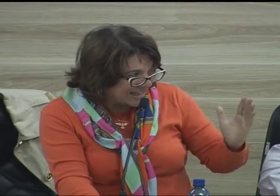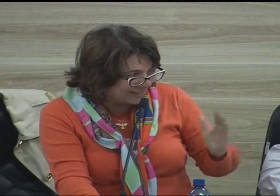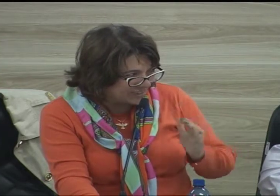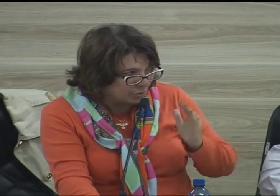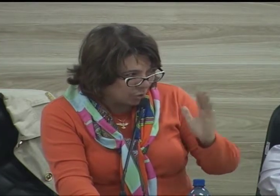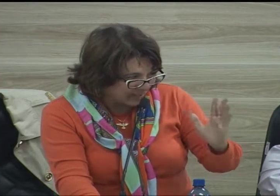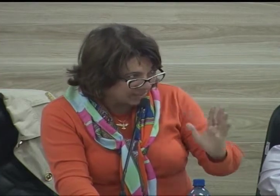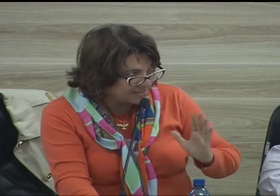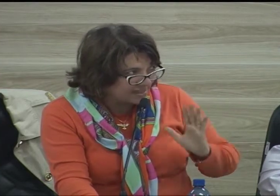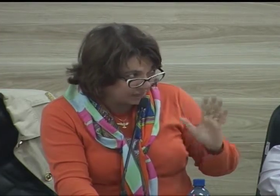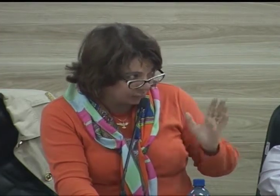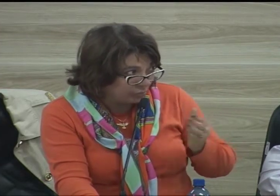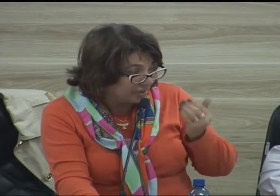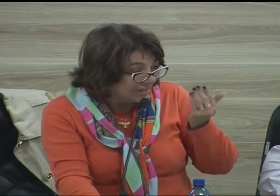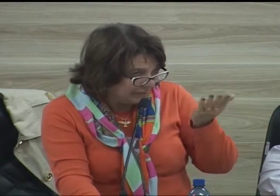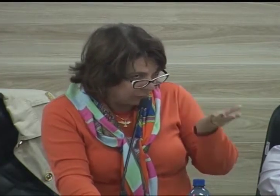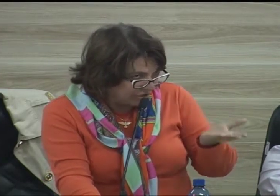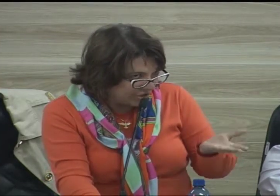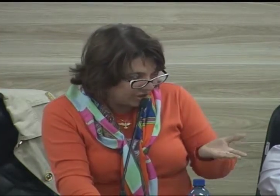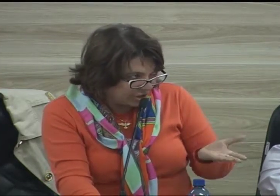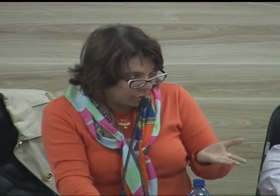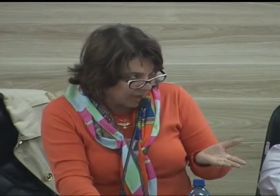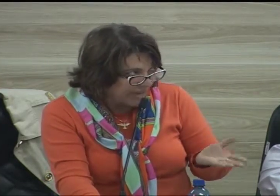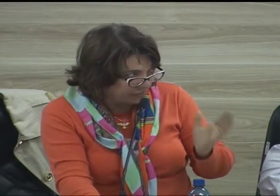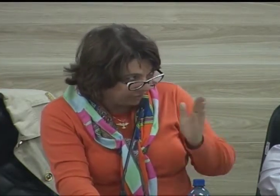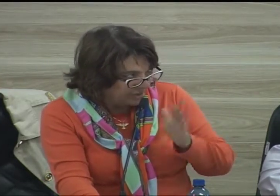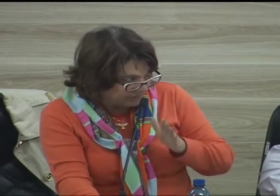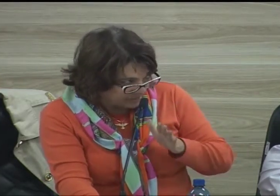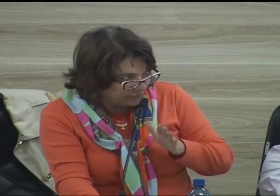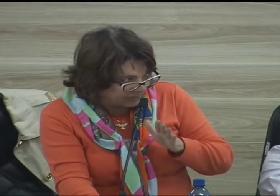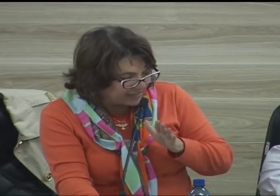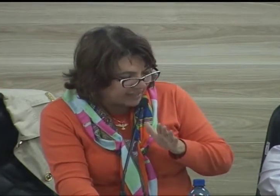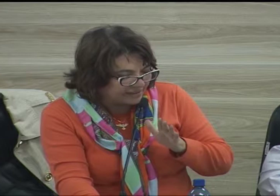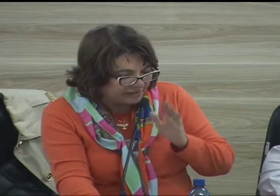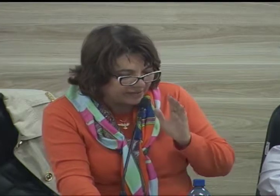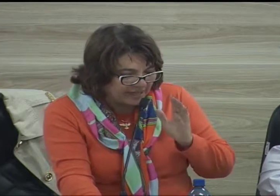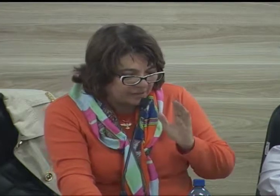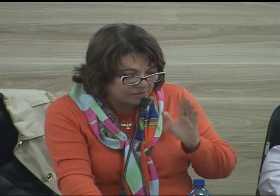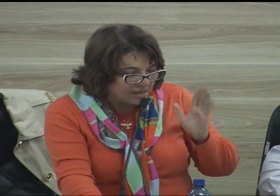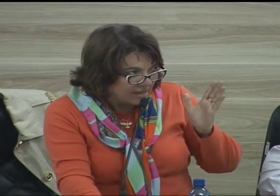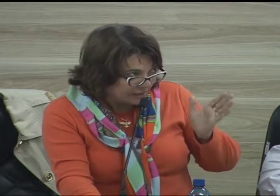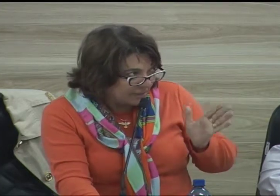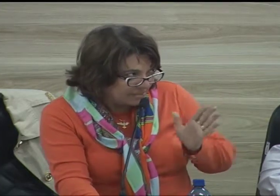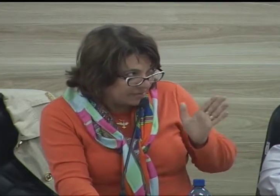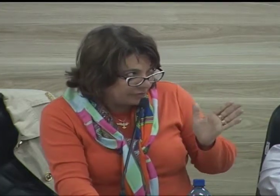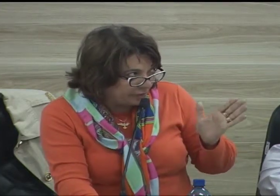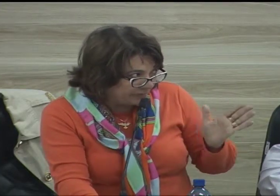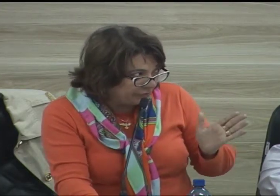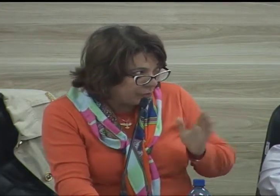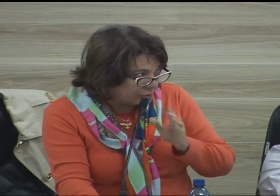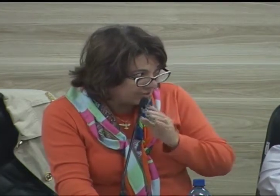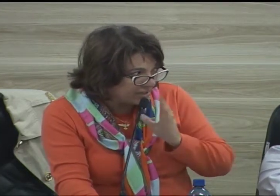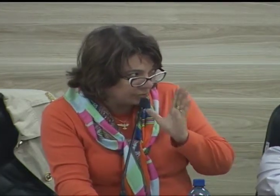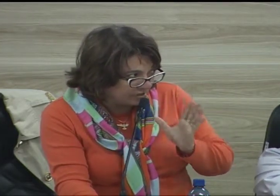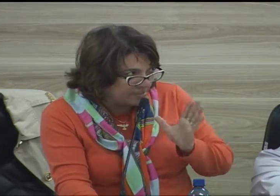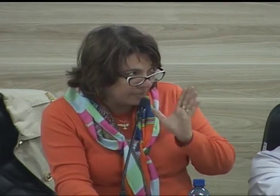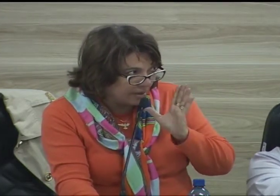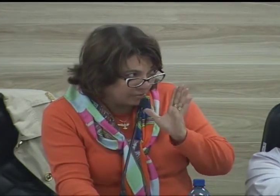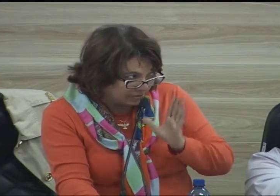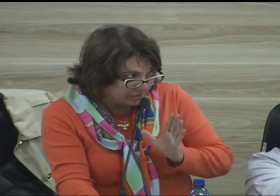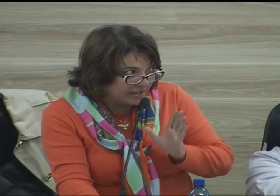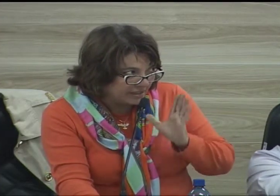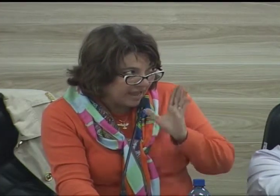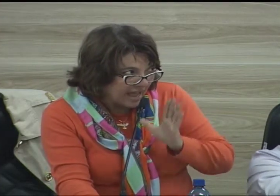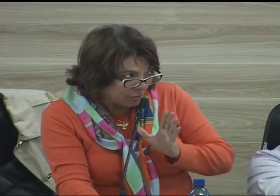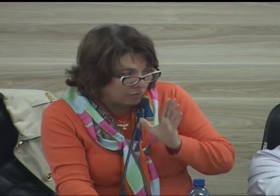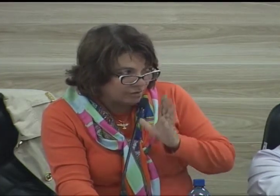de atas, burocracia e tudo, não que esteja correto, mas eu vou tentar defendê-los da mesma forma que foi o Conselho